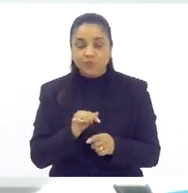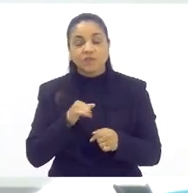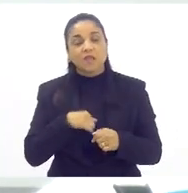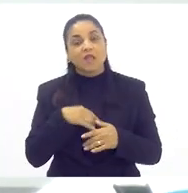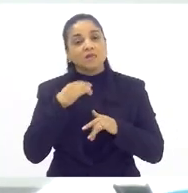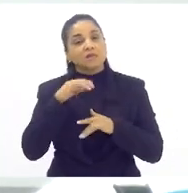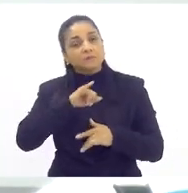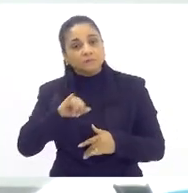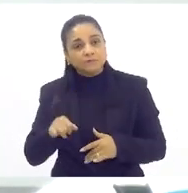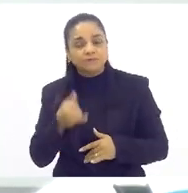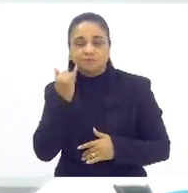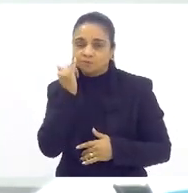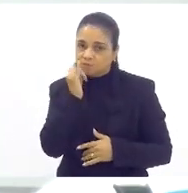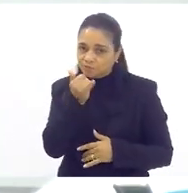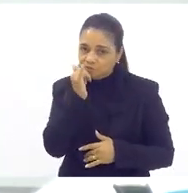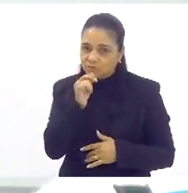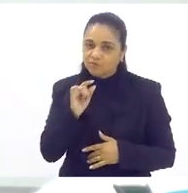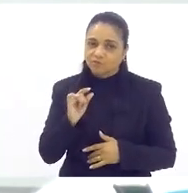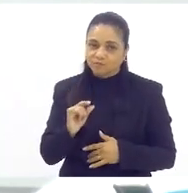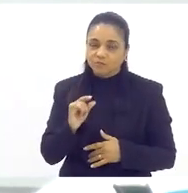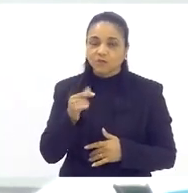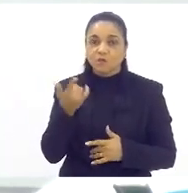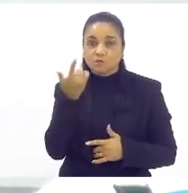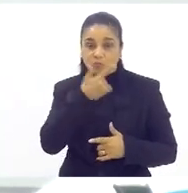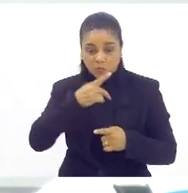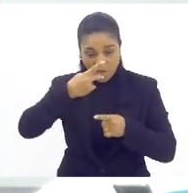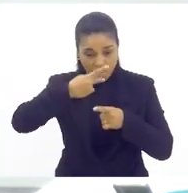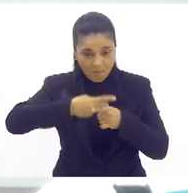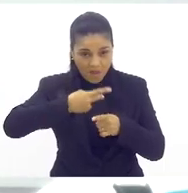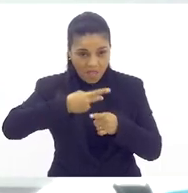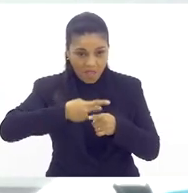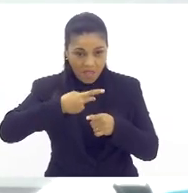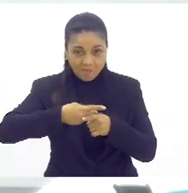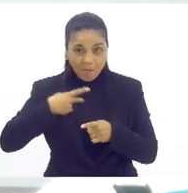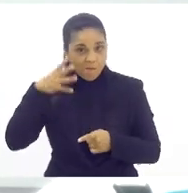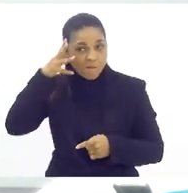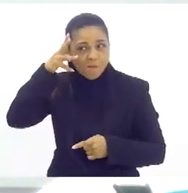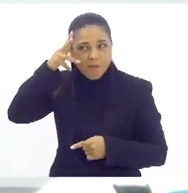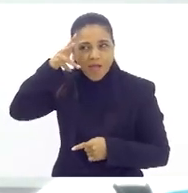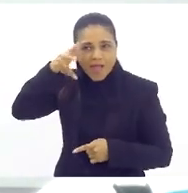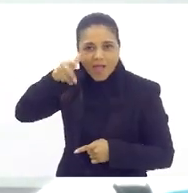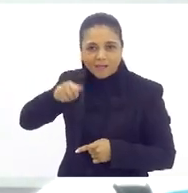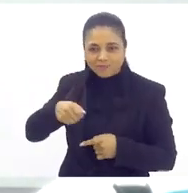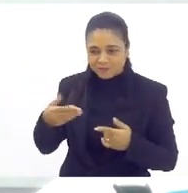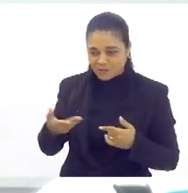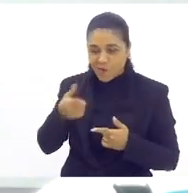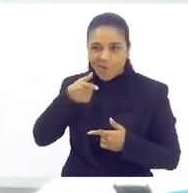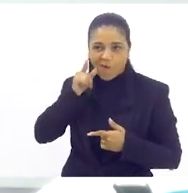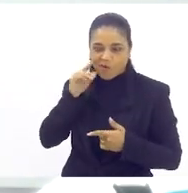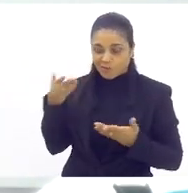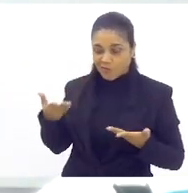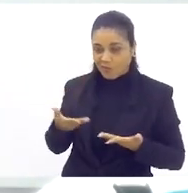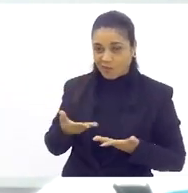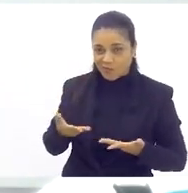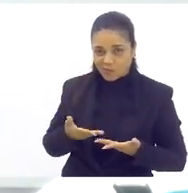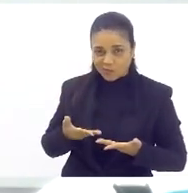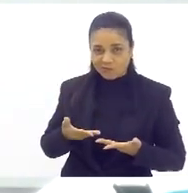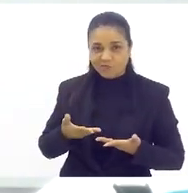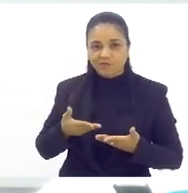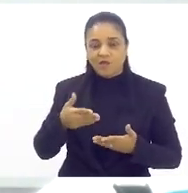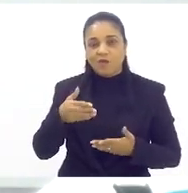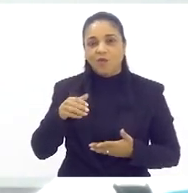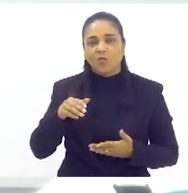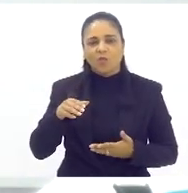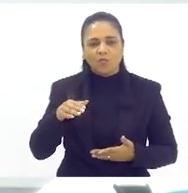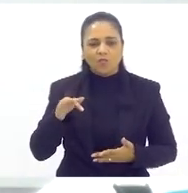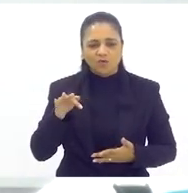pouquinho a gente realmente ganhou um prêmio aí essa madrugada né de ontem para hoje lá no icef e só para